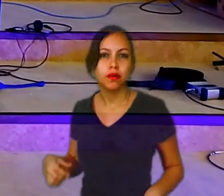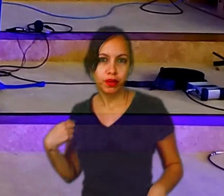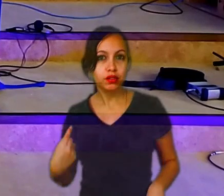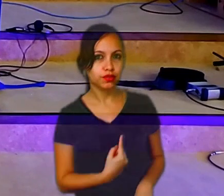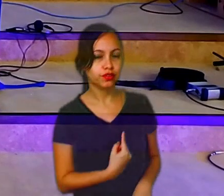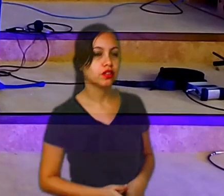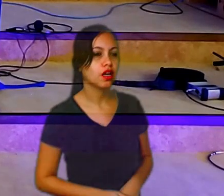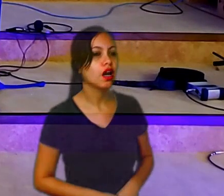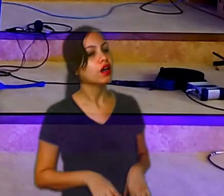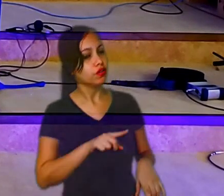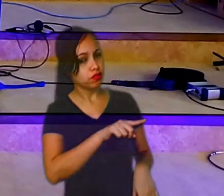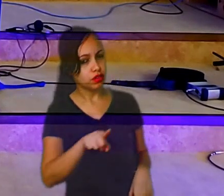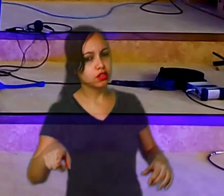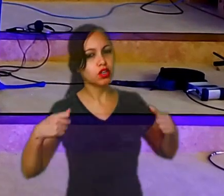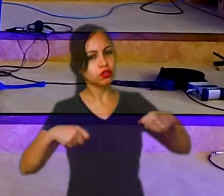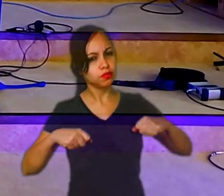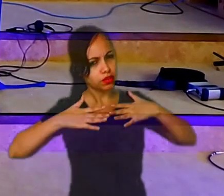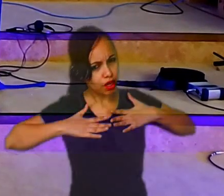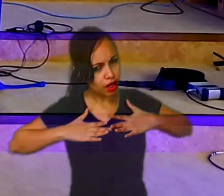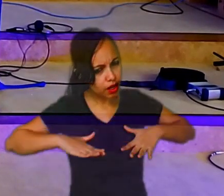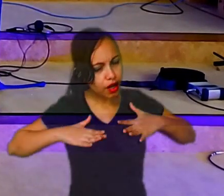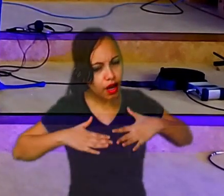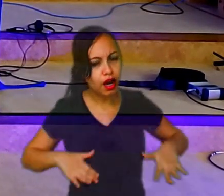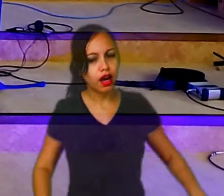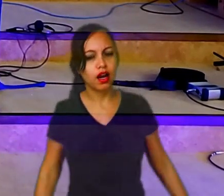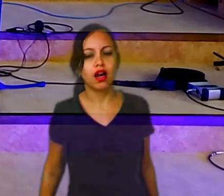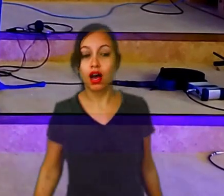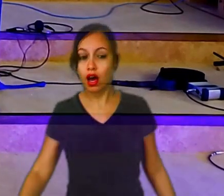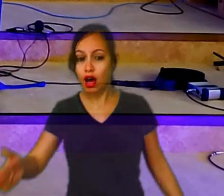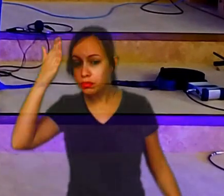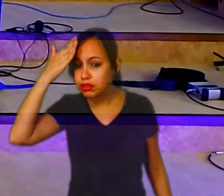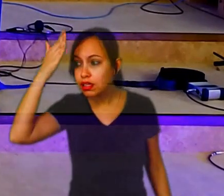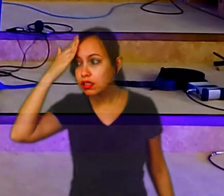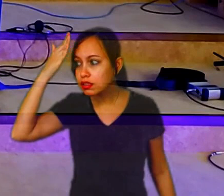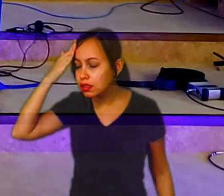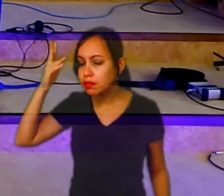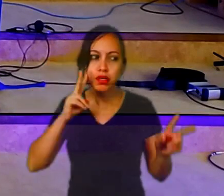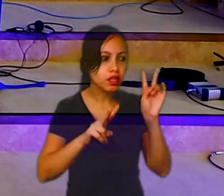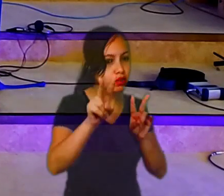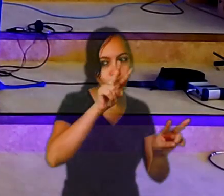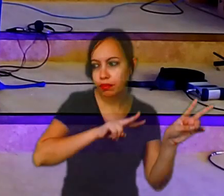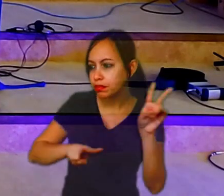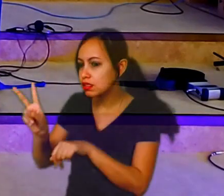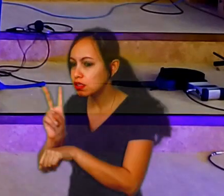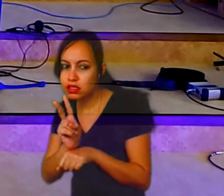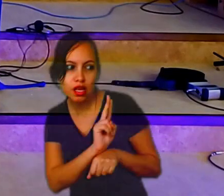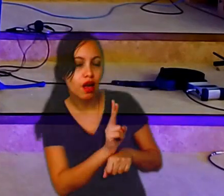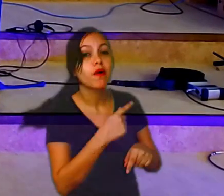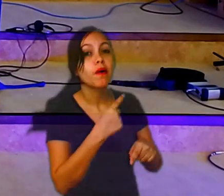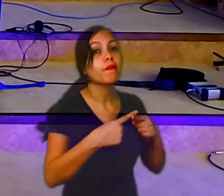de hoje: sede sóbrios e vigilantes. O diabo, nosso adversário,